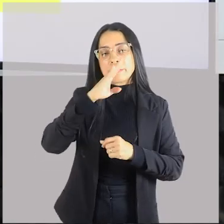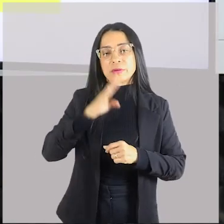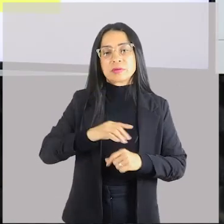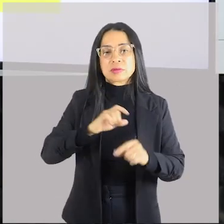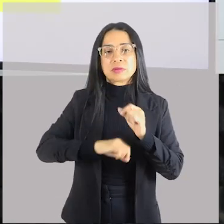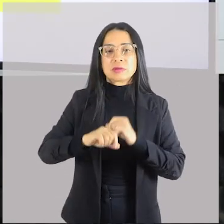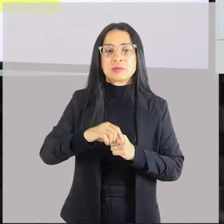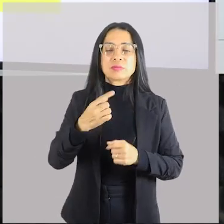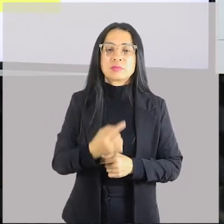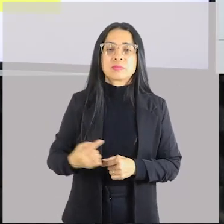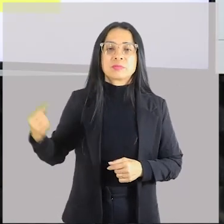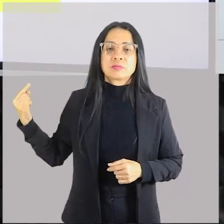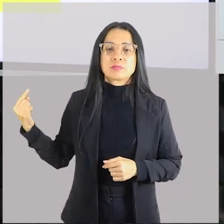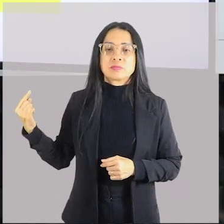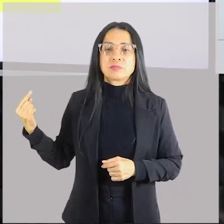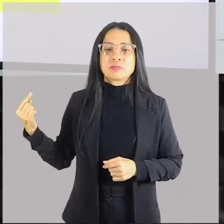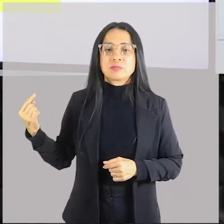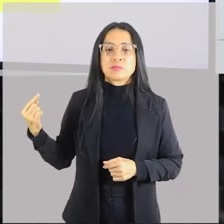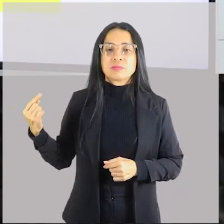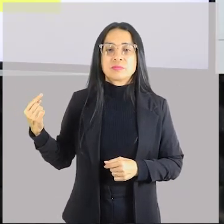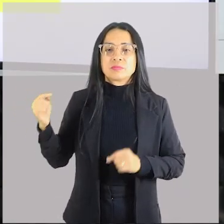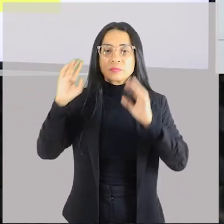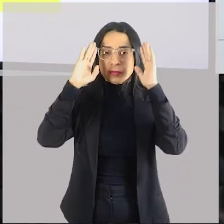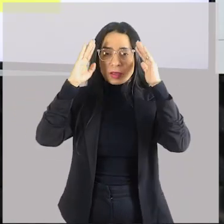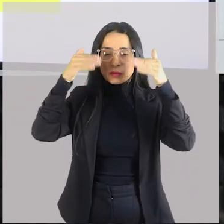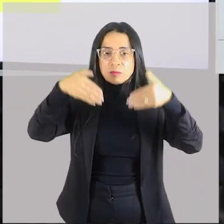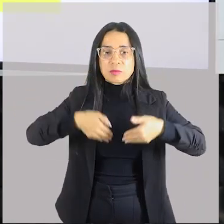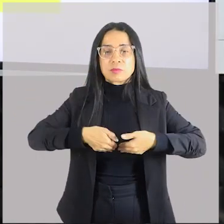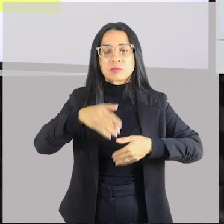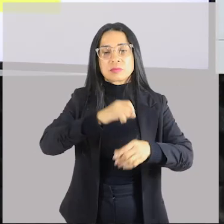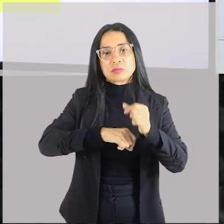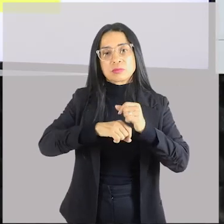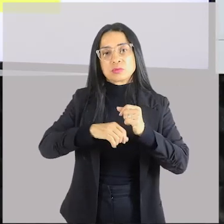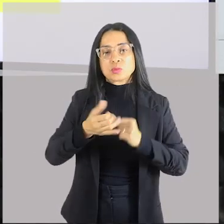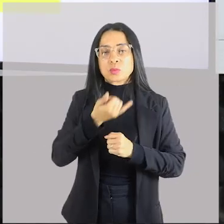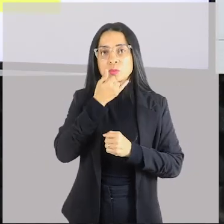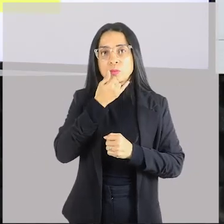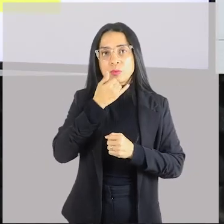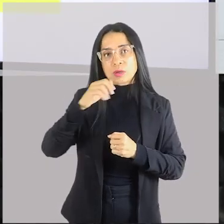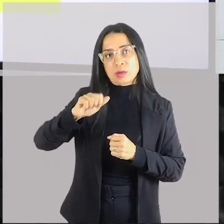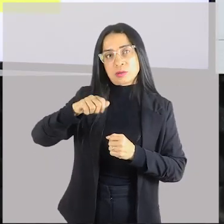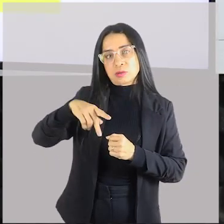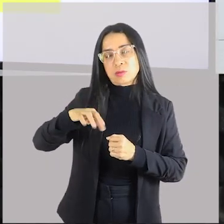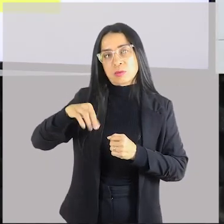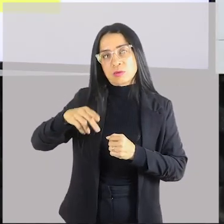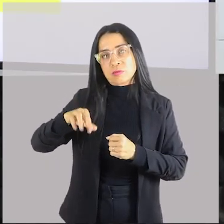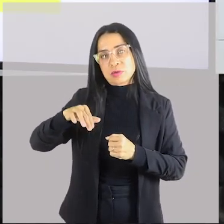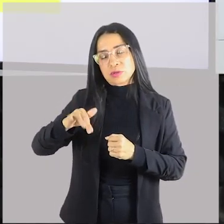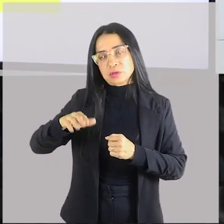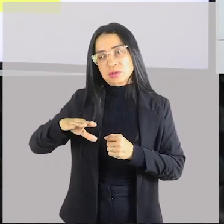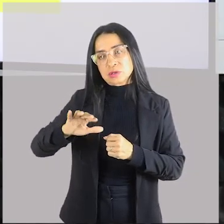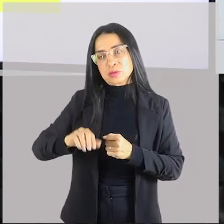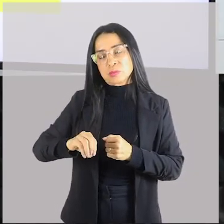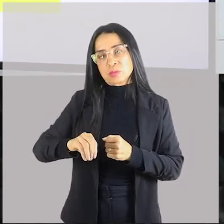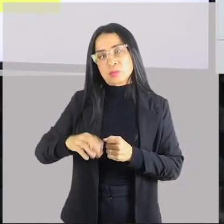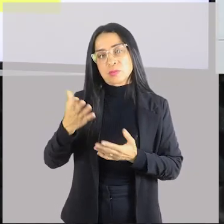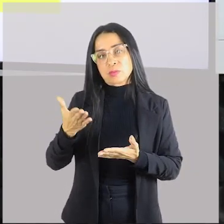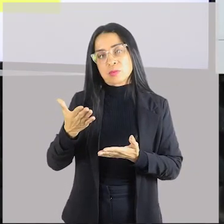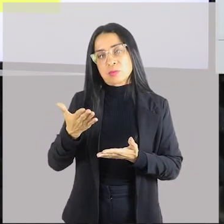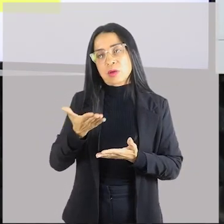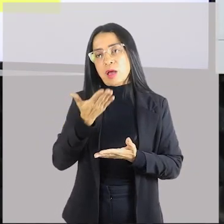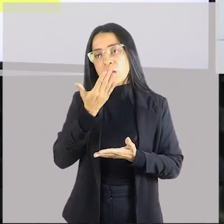estilo de arte brasileira que é o antropofagismo né E aí o antropofagismo tem um conceito interessante ele vai